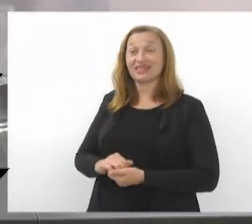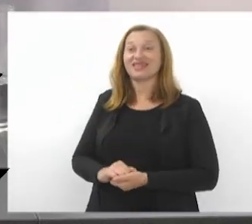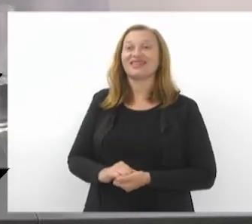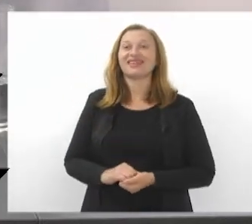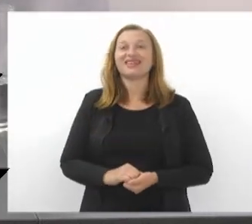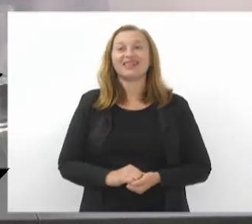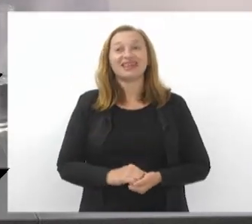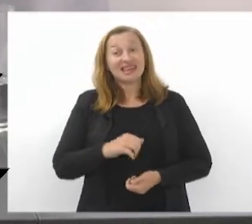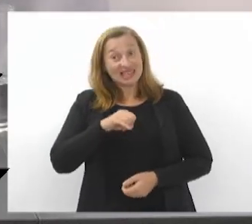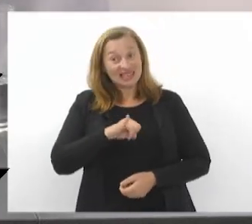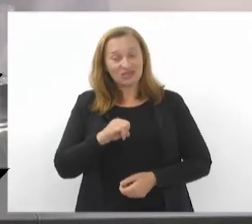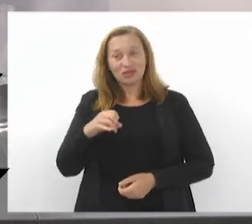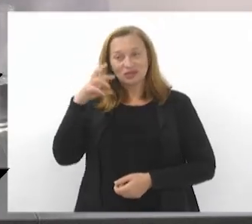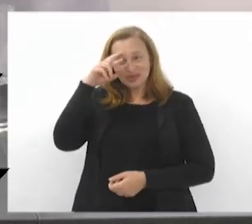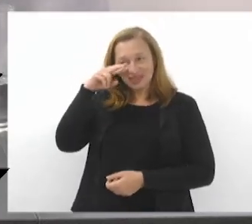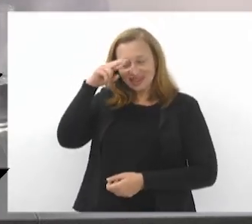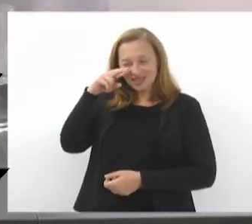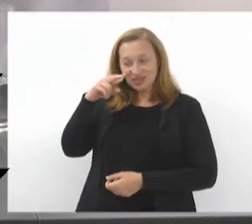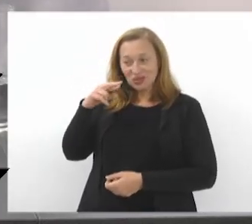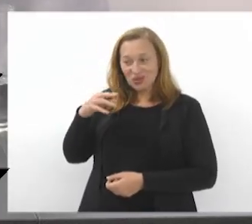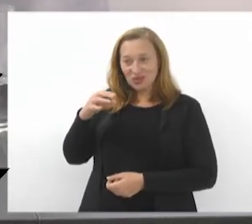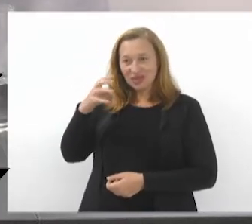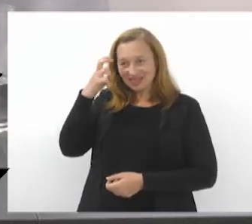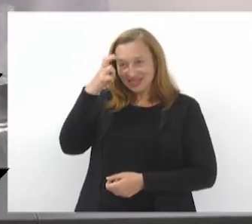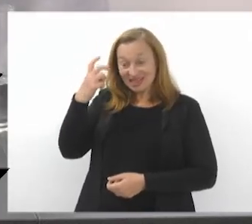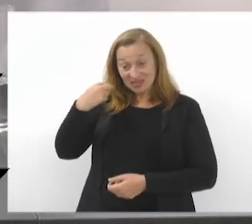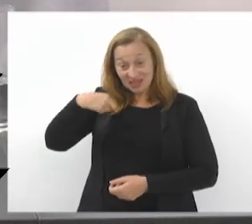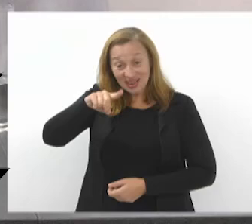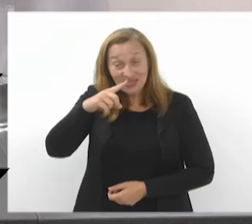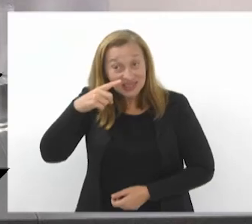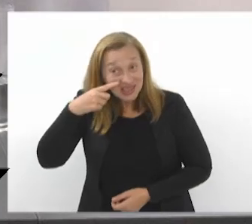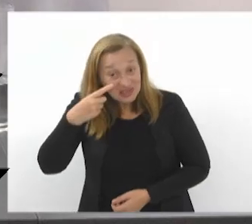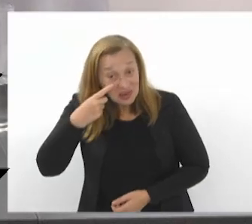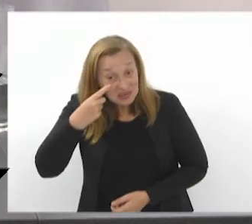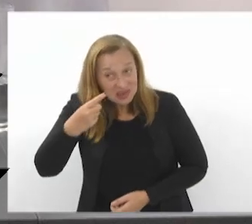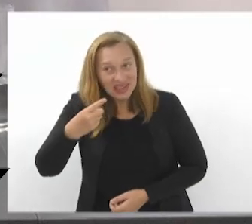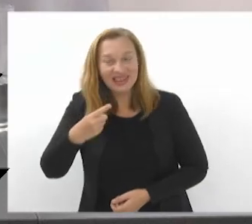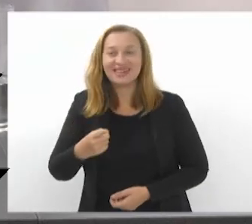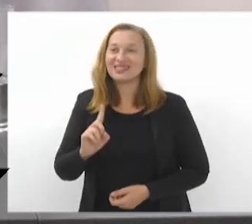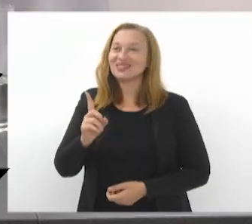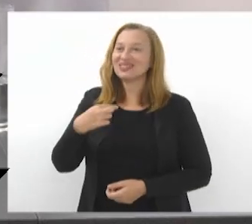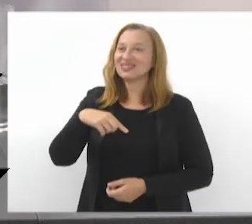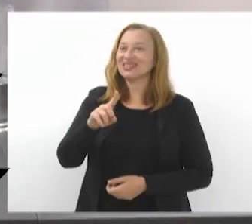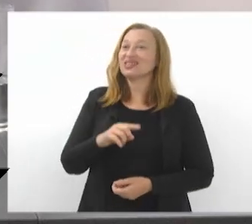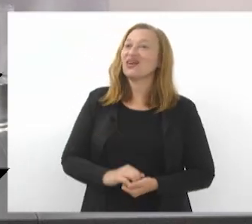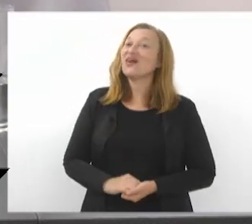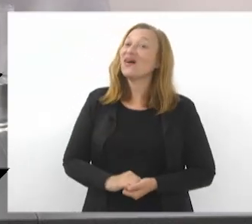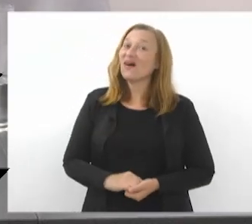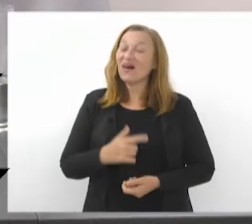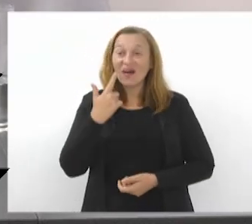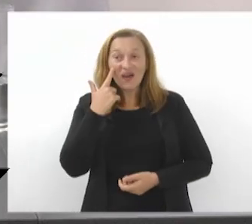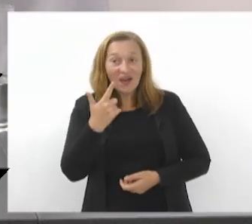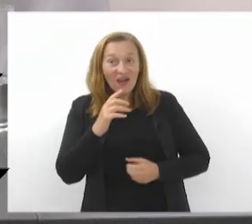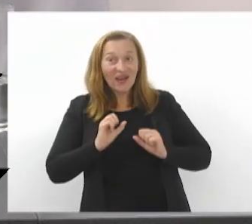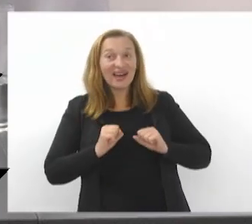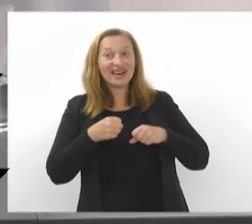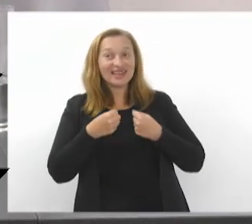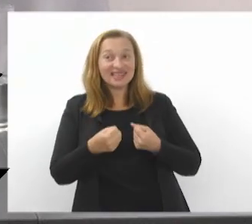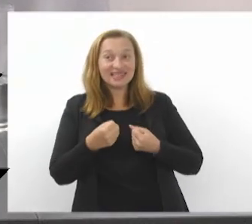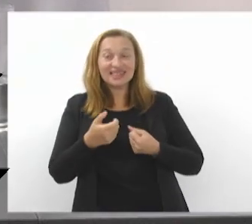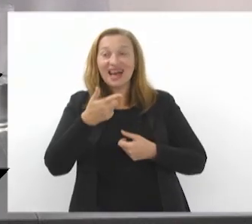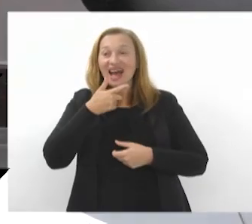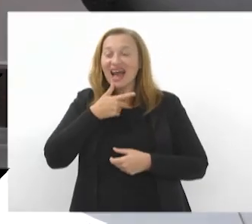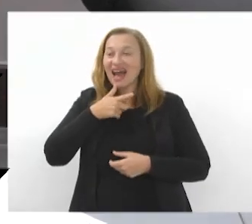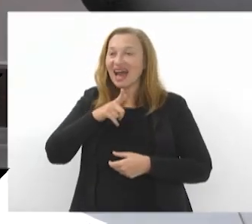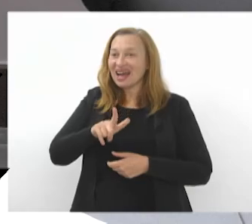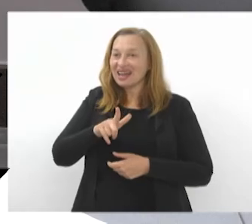Se fosse um relator zeloso, teria ido lá fazer a inspeção, mas não foi. Olha, está aqui, que beleza, dedicada à língua